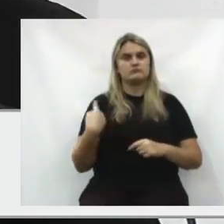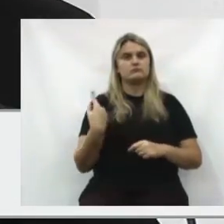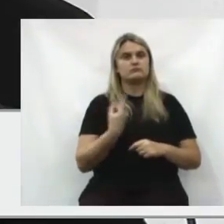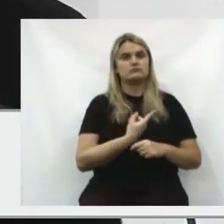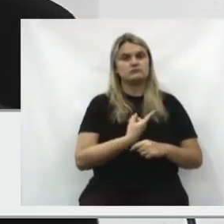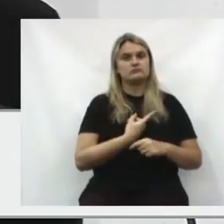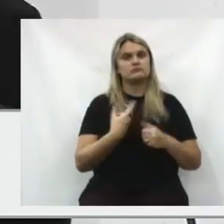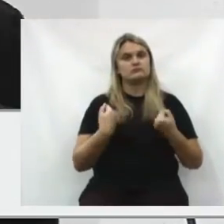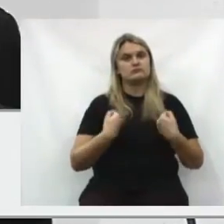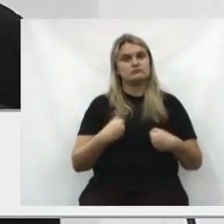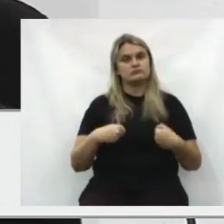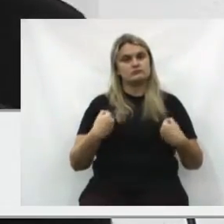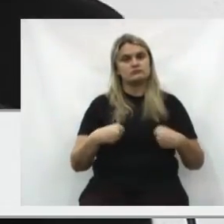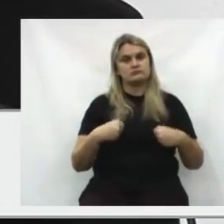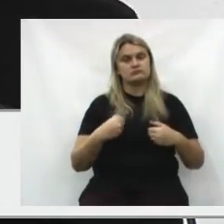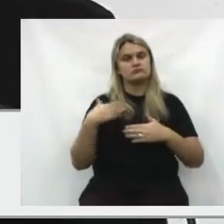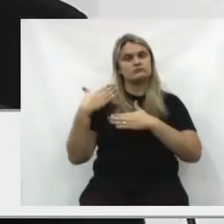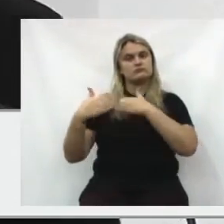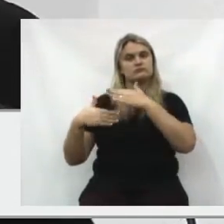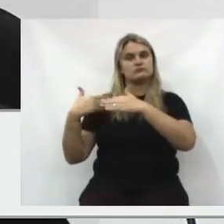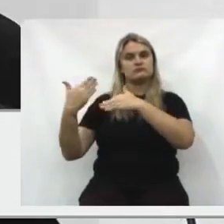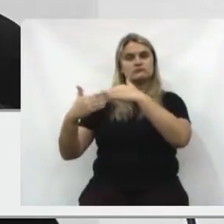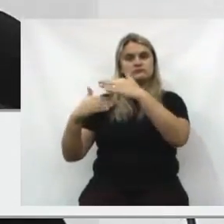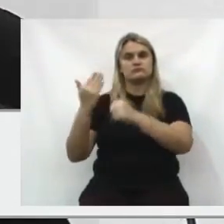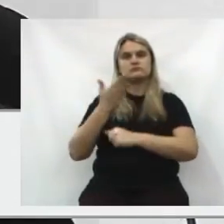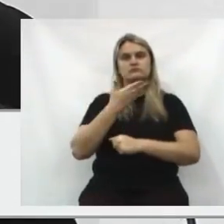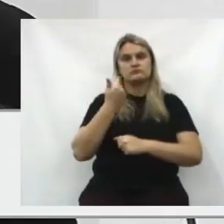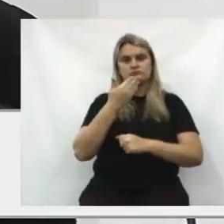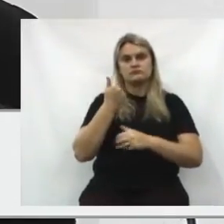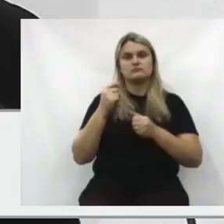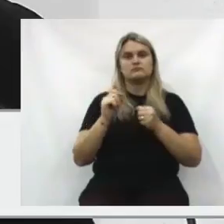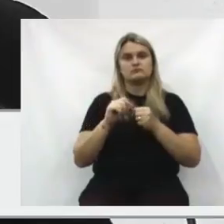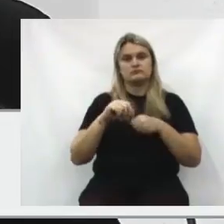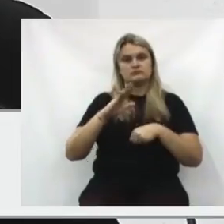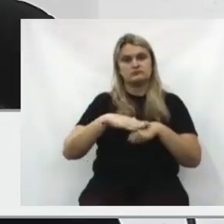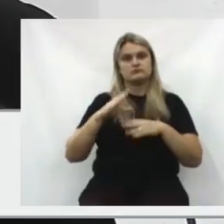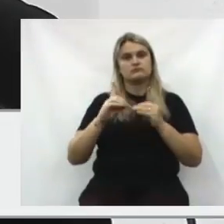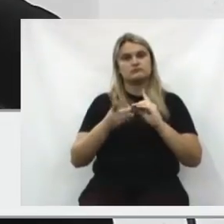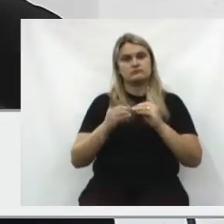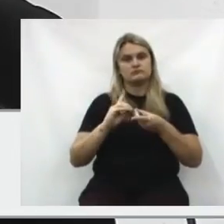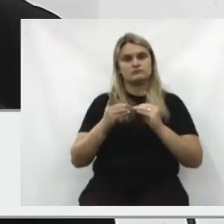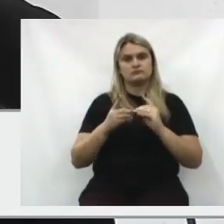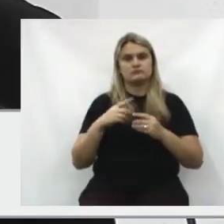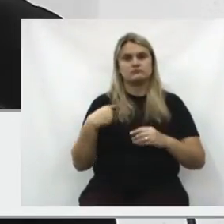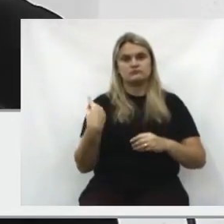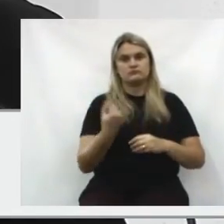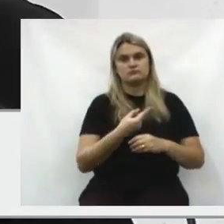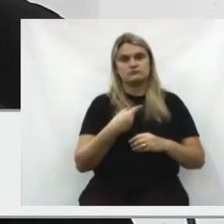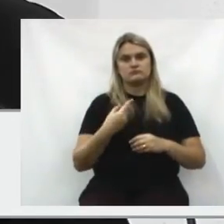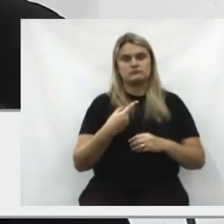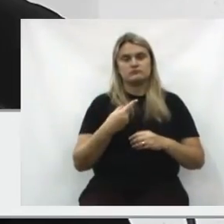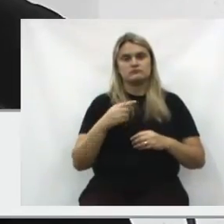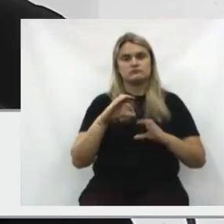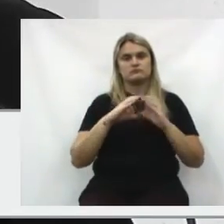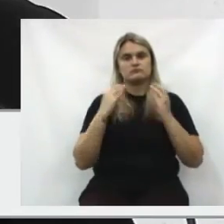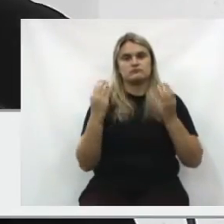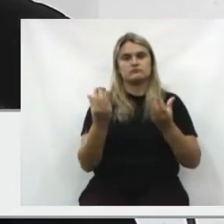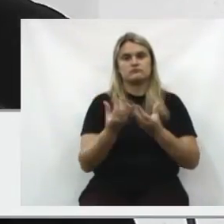tomadas, porque nós precisamos evoluir, precisamos dinamizar